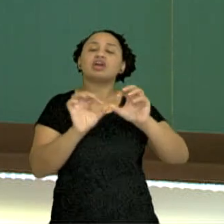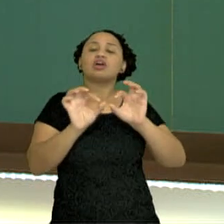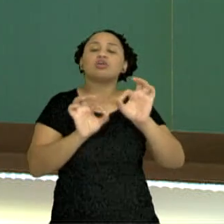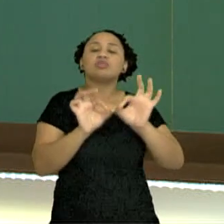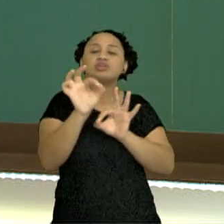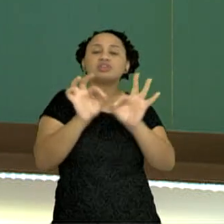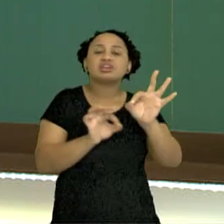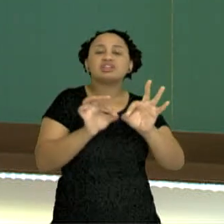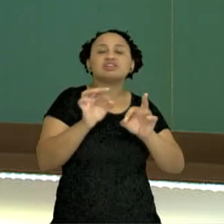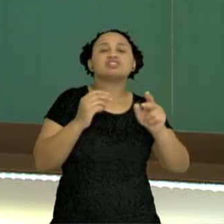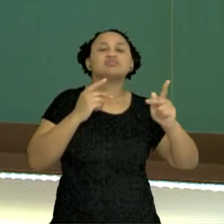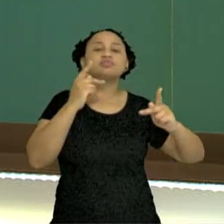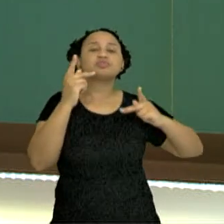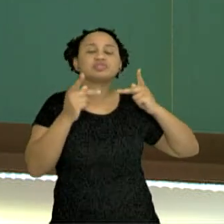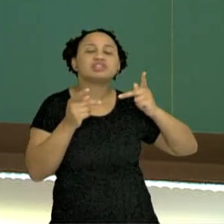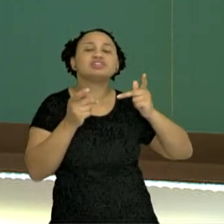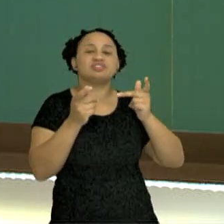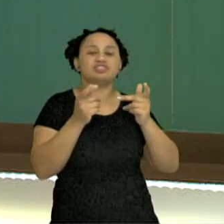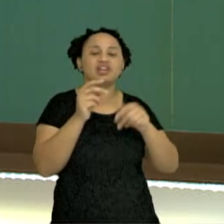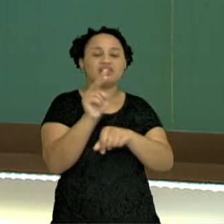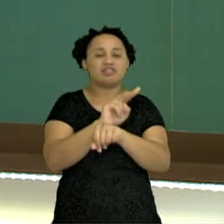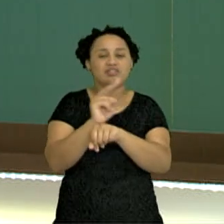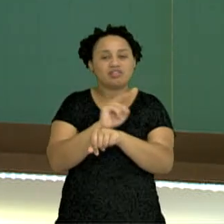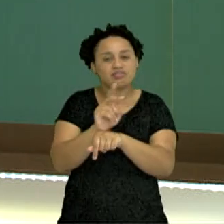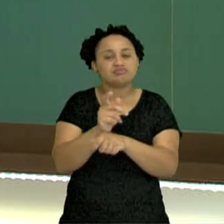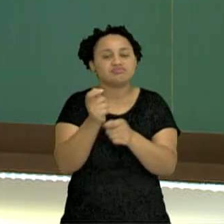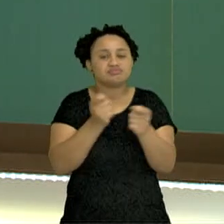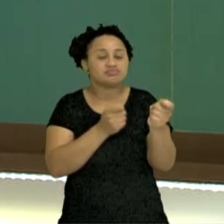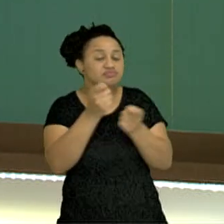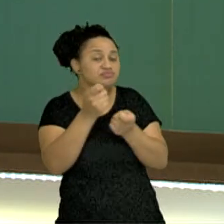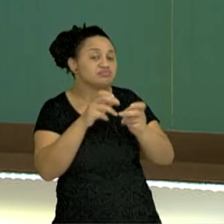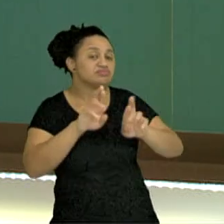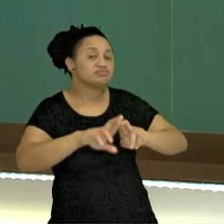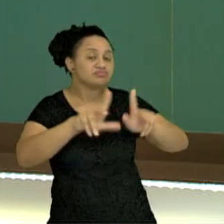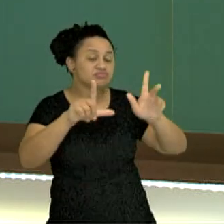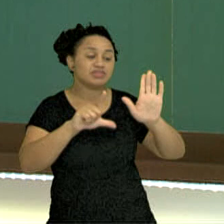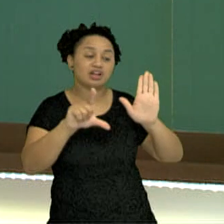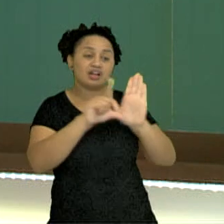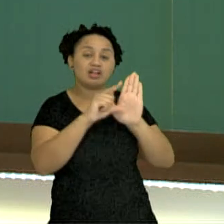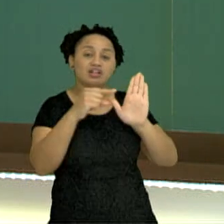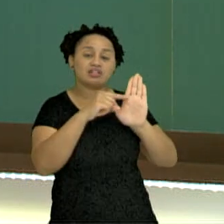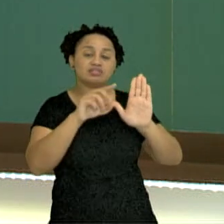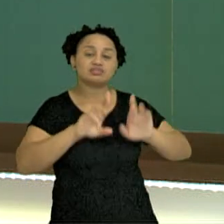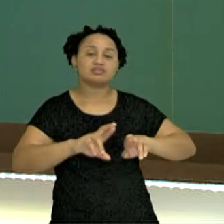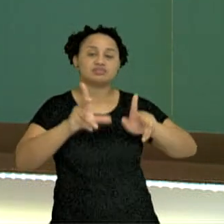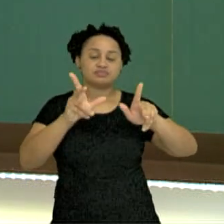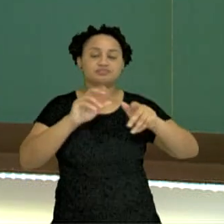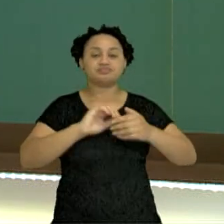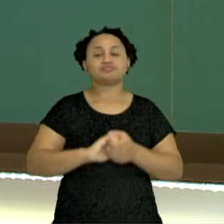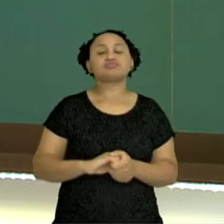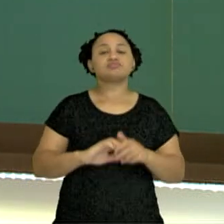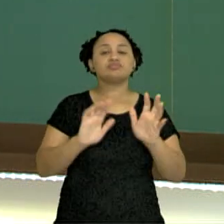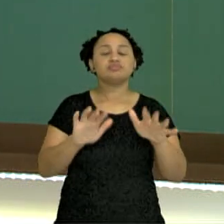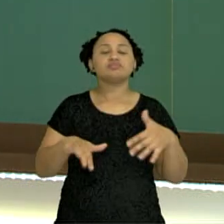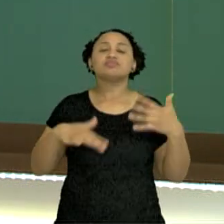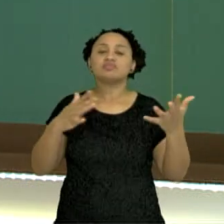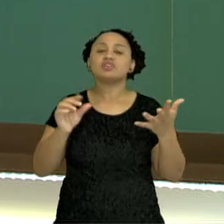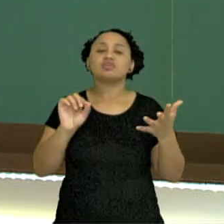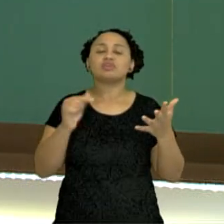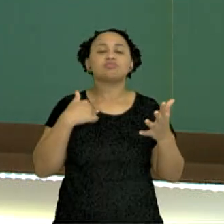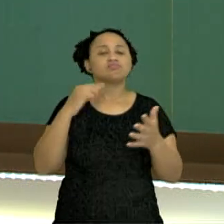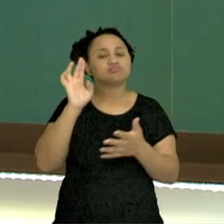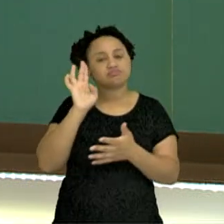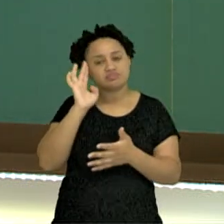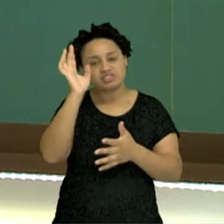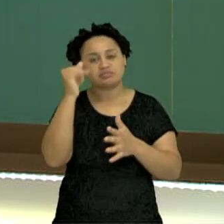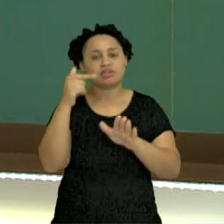de controle, de fiscalização e de legislação sobre a economia global. Pois uma das